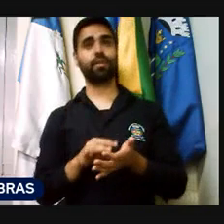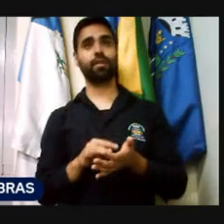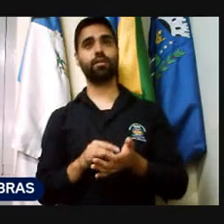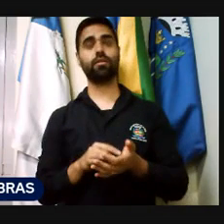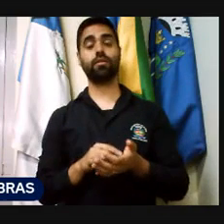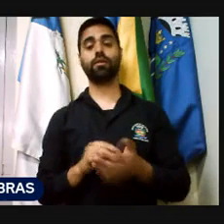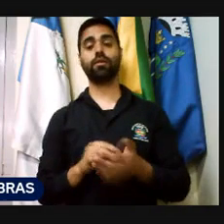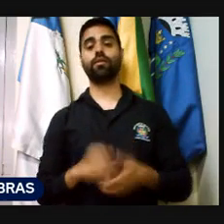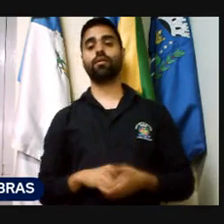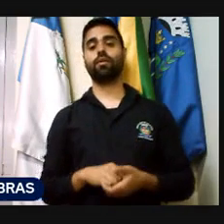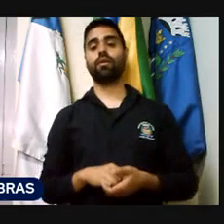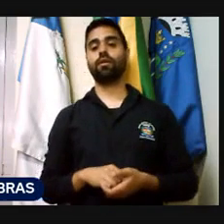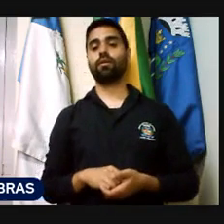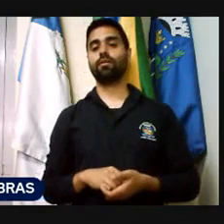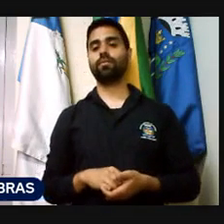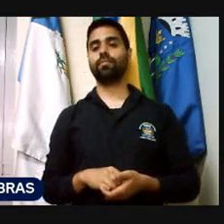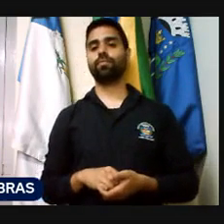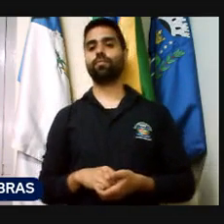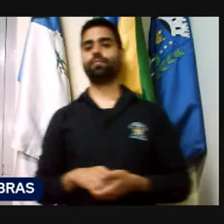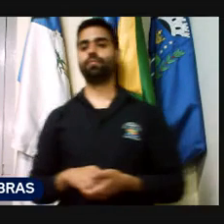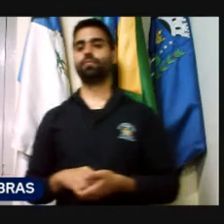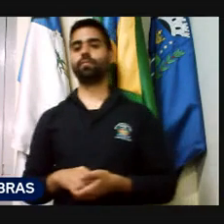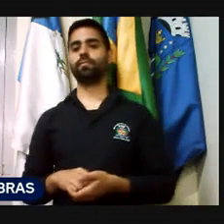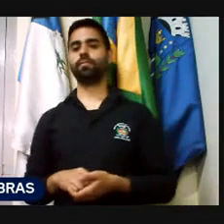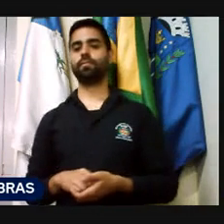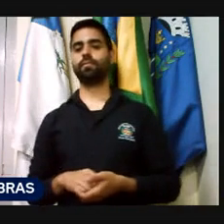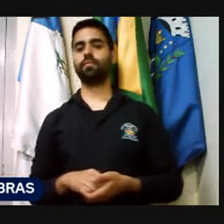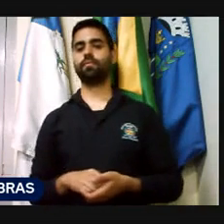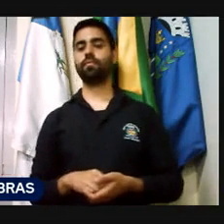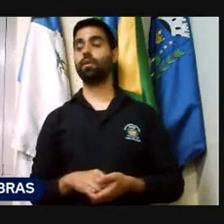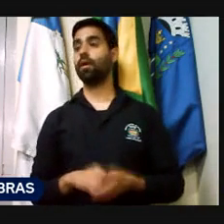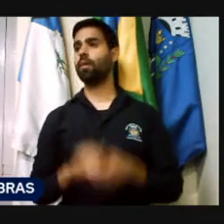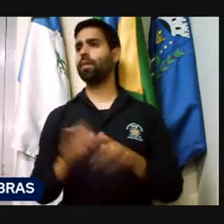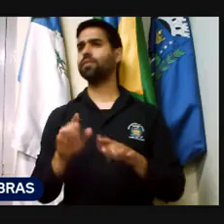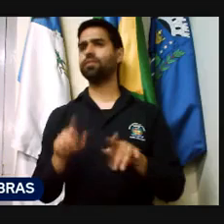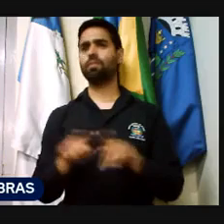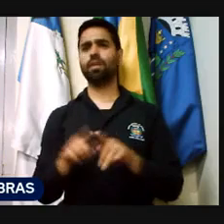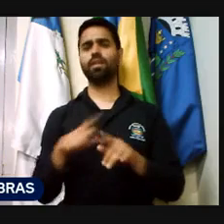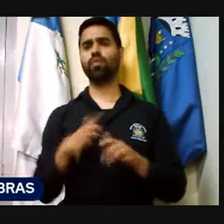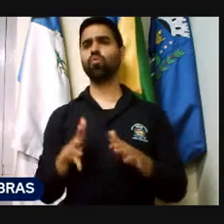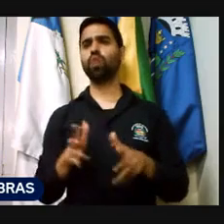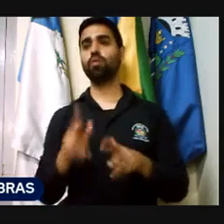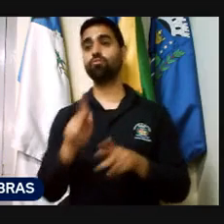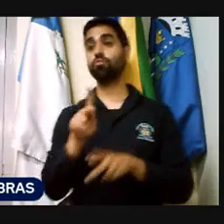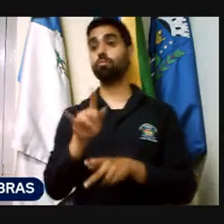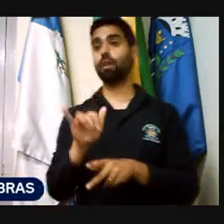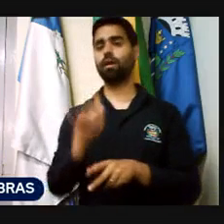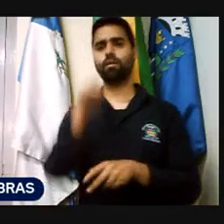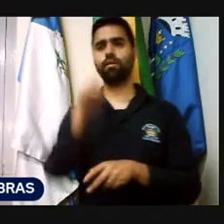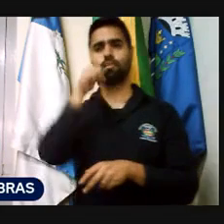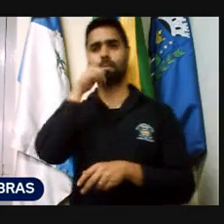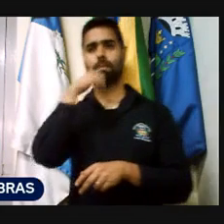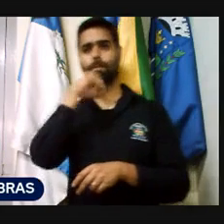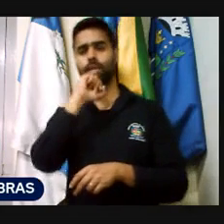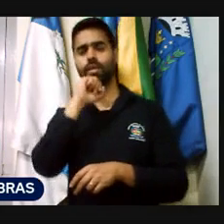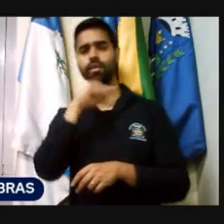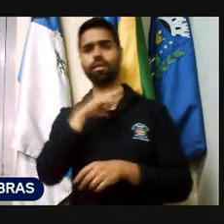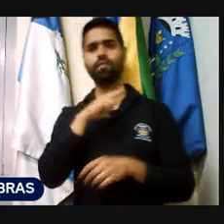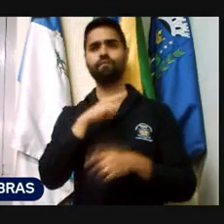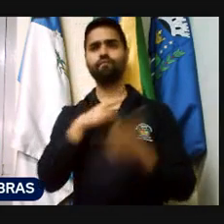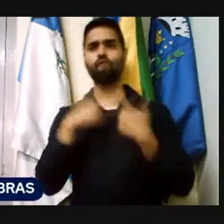alma, não só ela, mas como todos aqueles pais que estão lá enganjados em